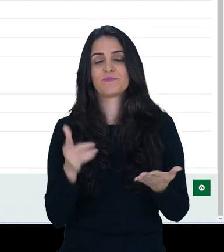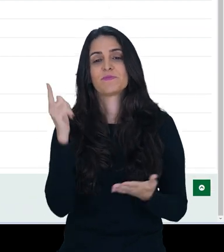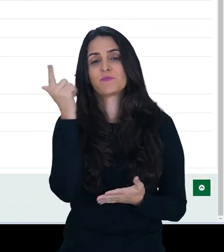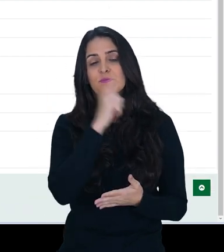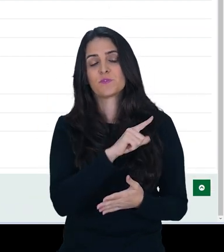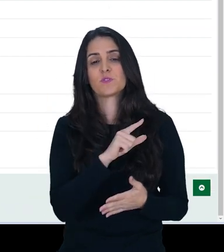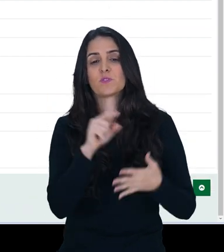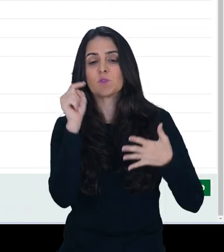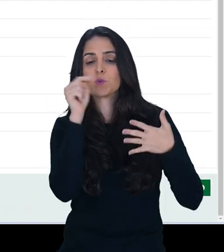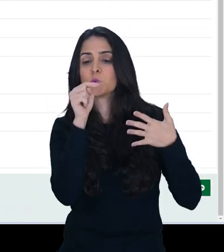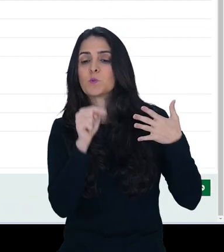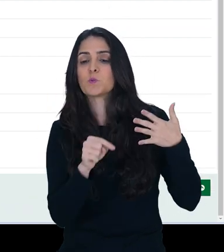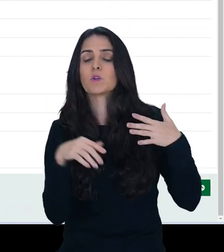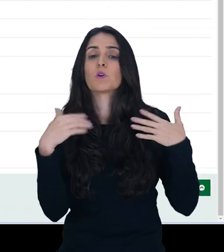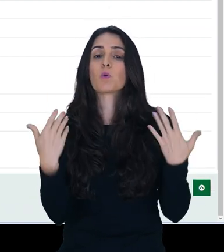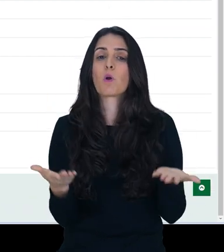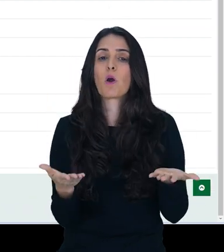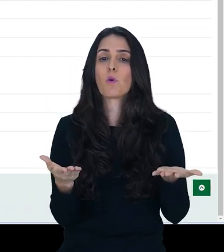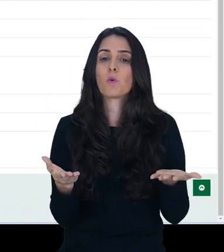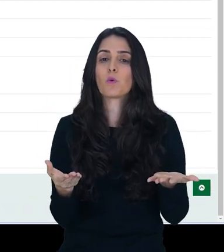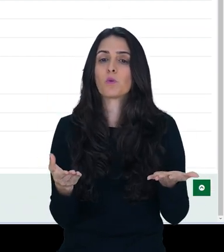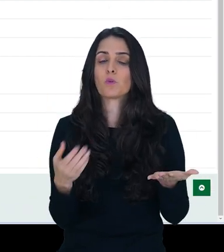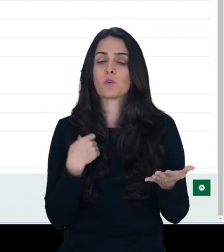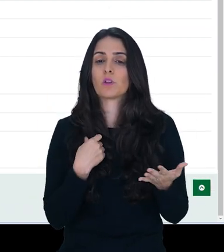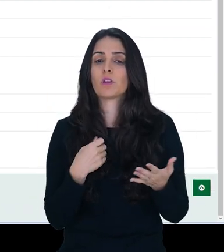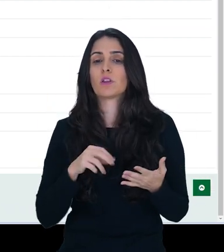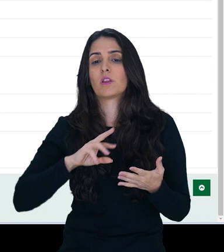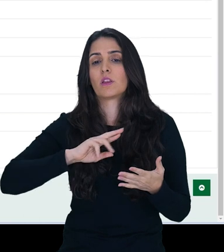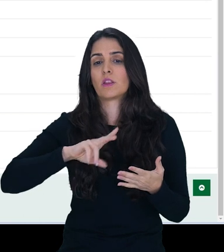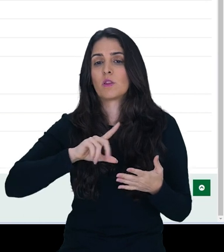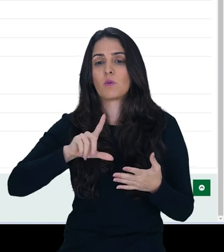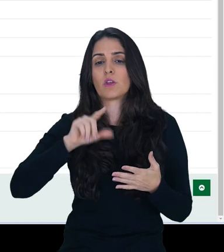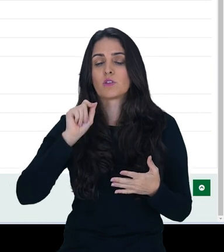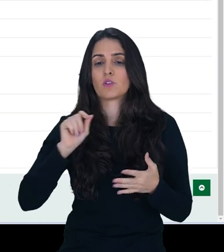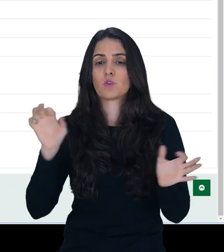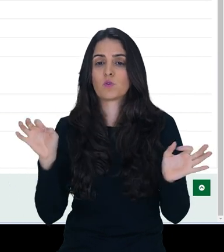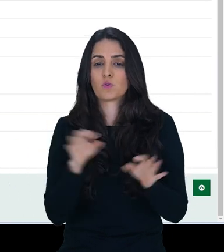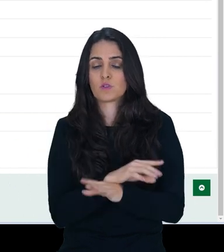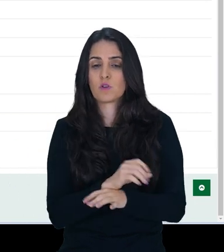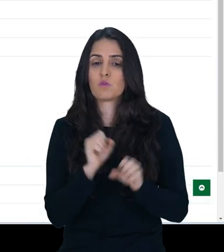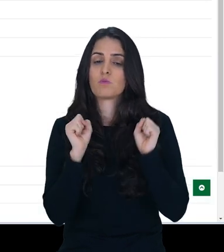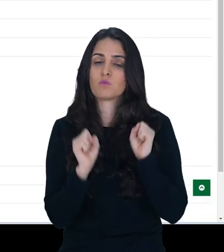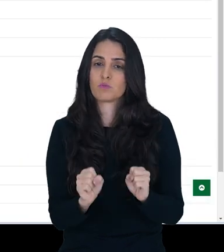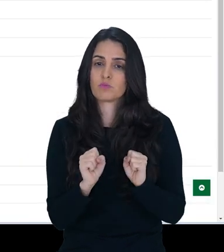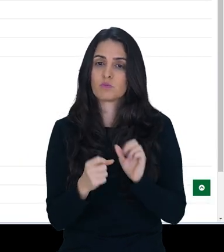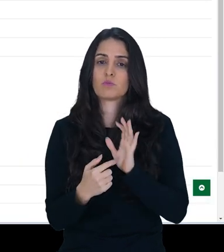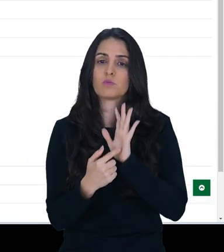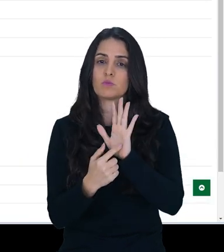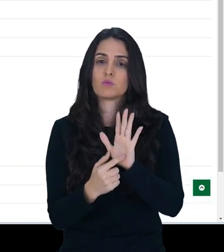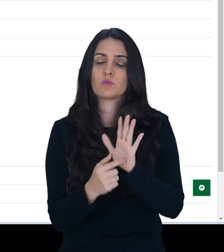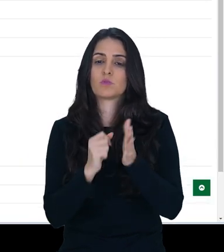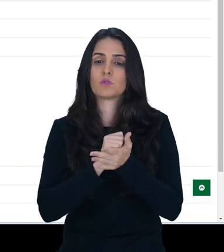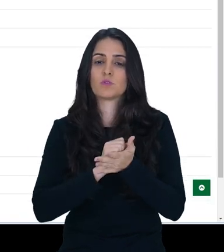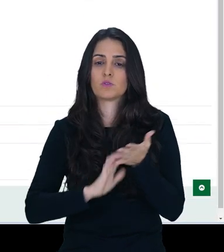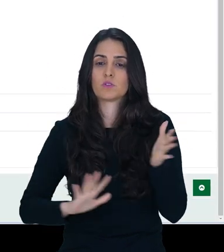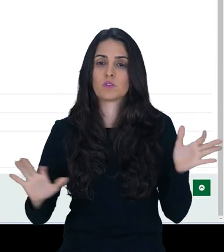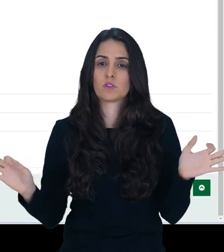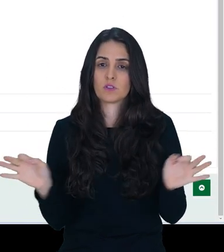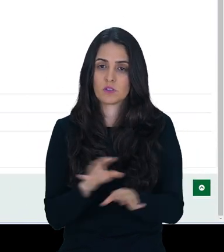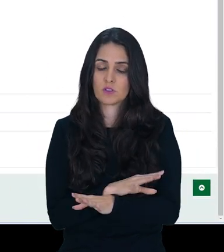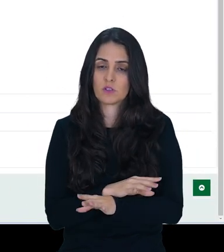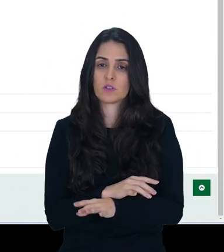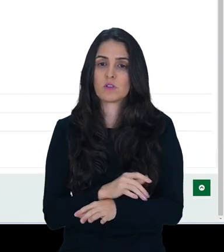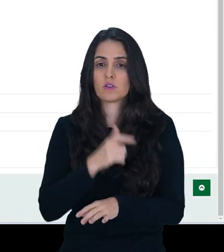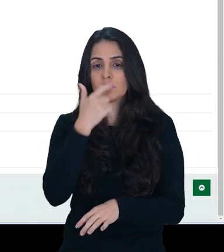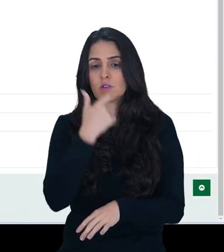aí vou ver que opções a base de dados me dá não indicar a conclusão pode marcar manualmente ou mostrar atividade como concluída